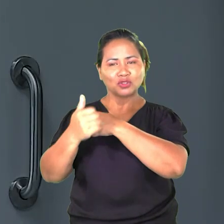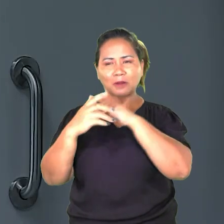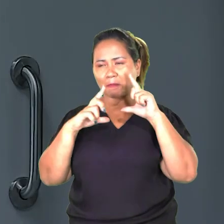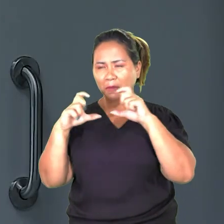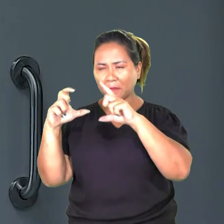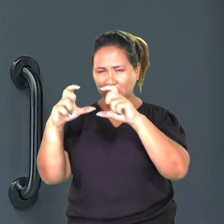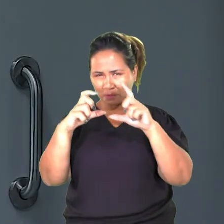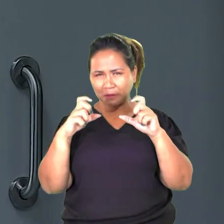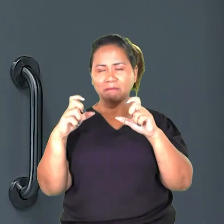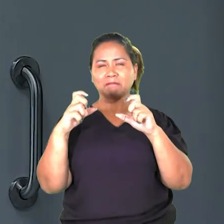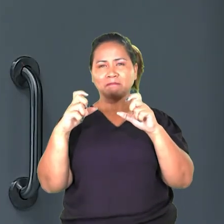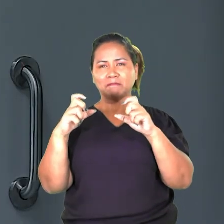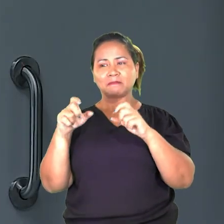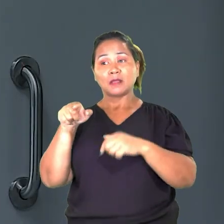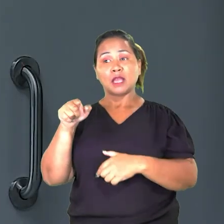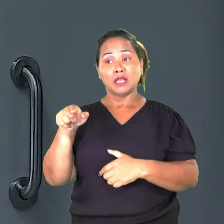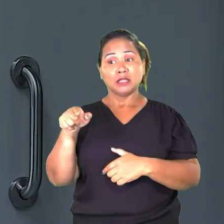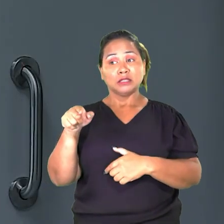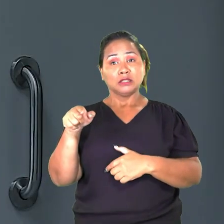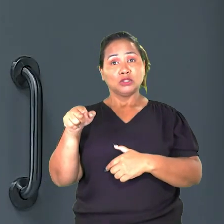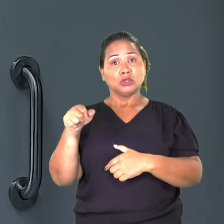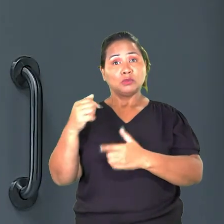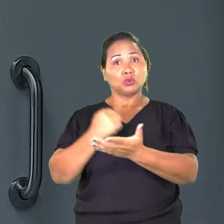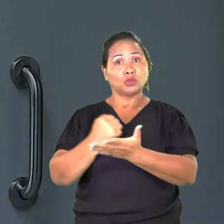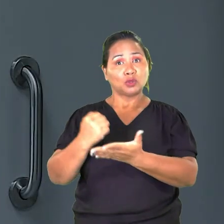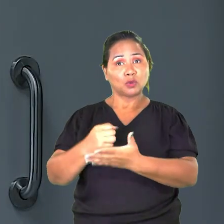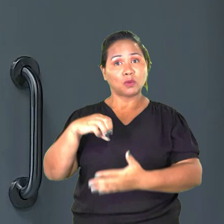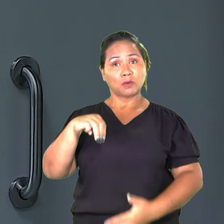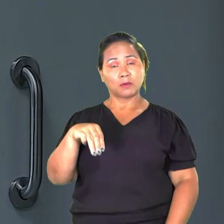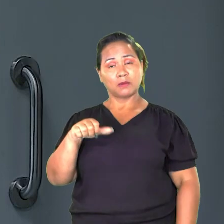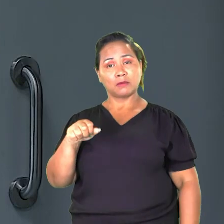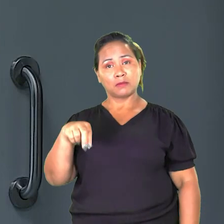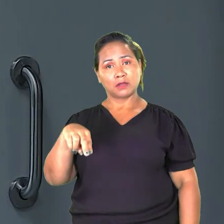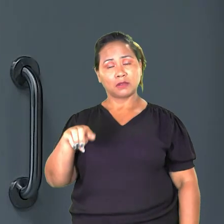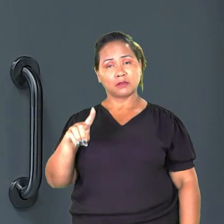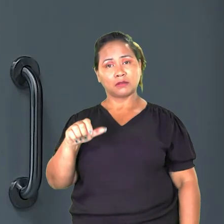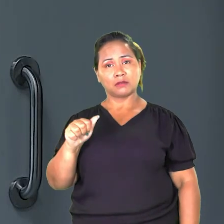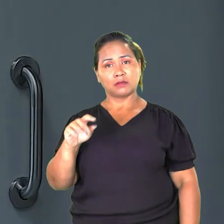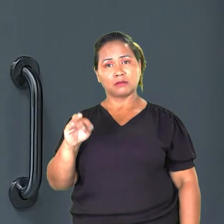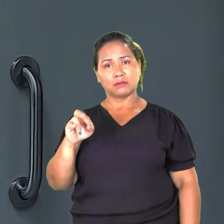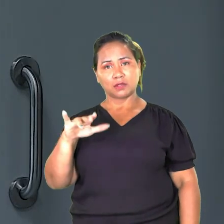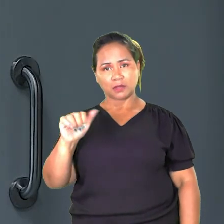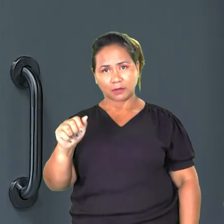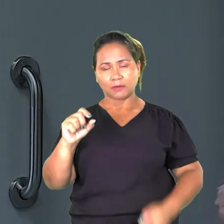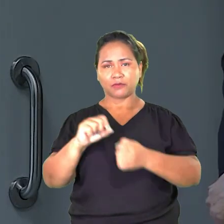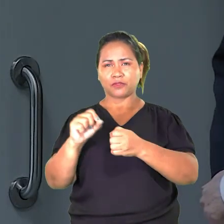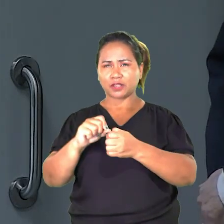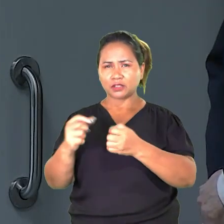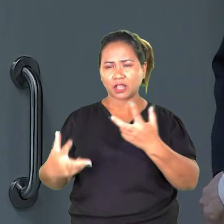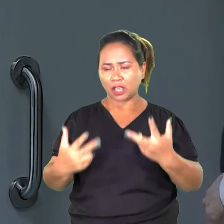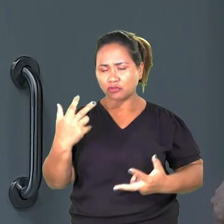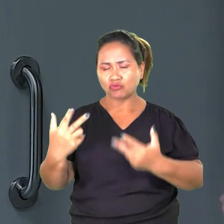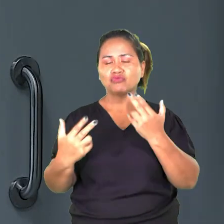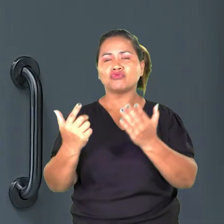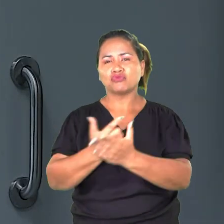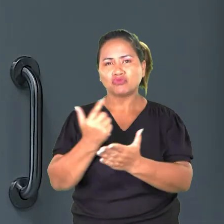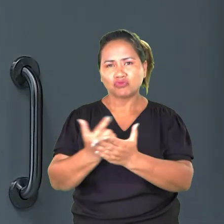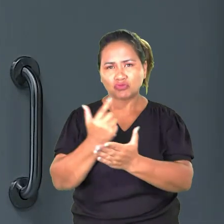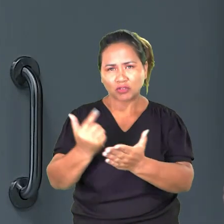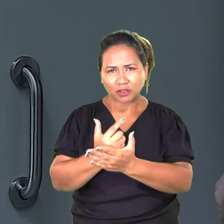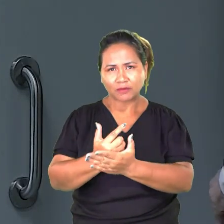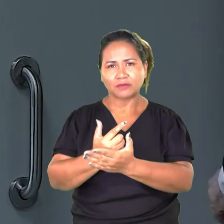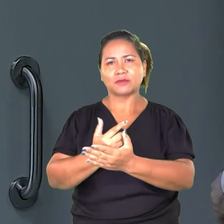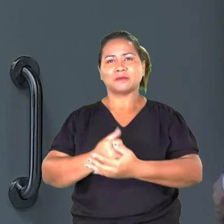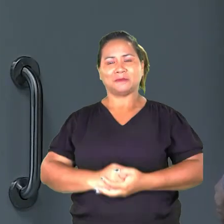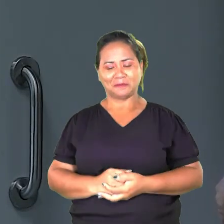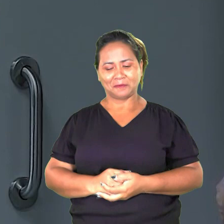escudeira. Fui sua mandatária junto à extinta COSAC Naif para editar o livro Cafundó da Infância, de Carlos